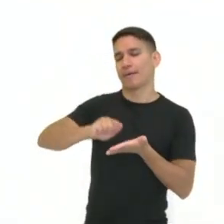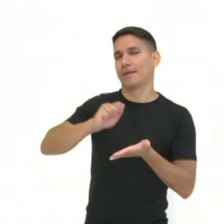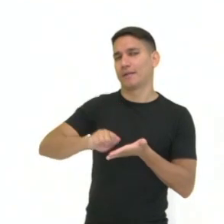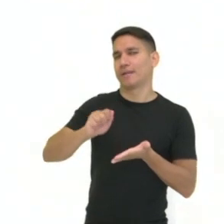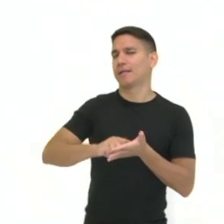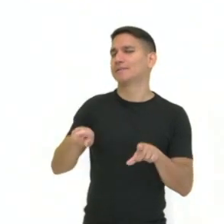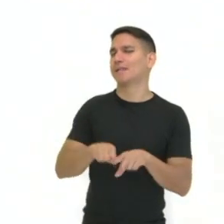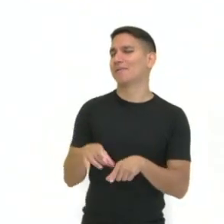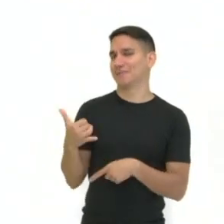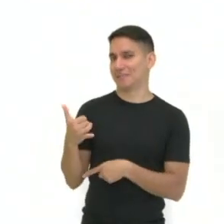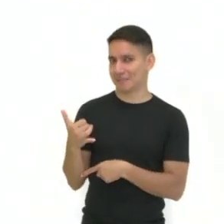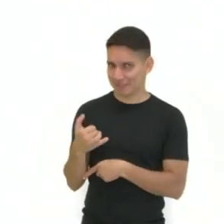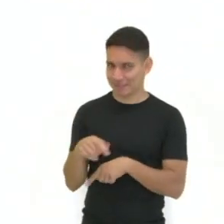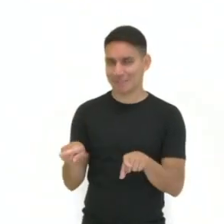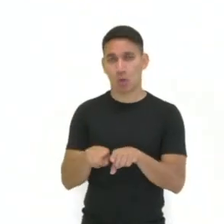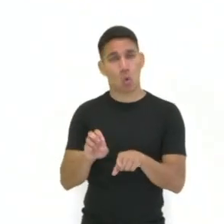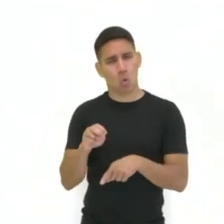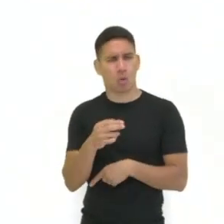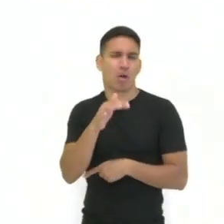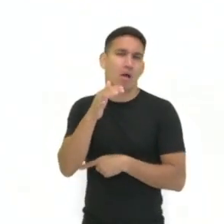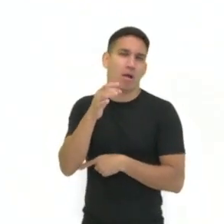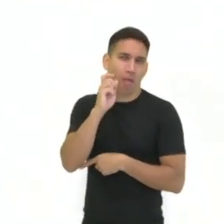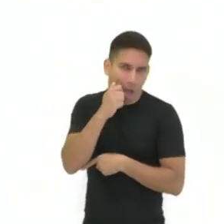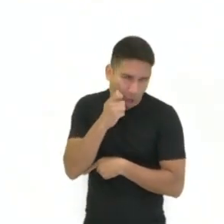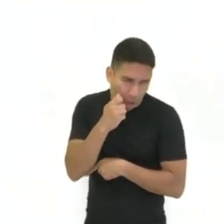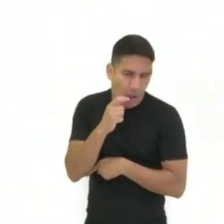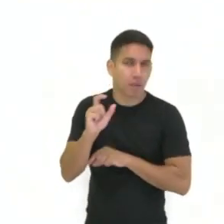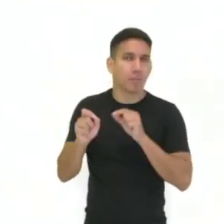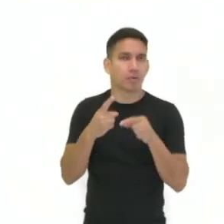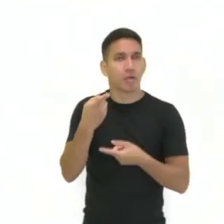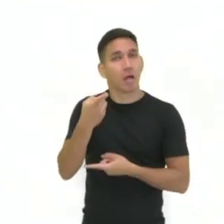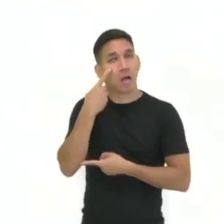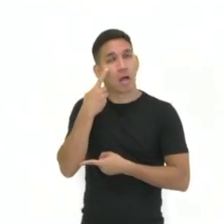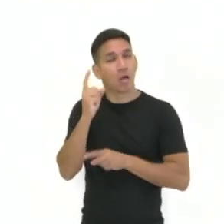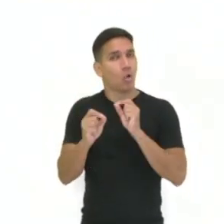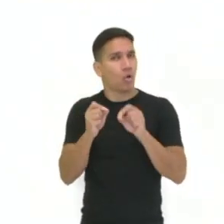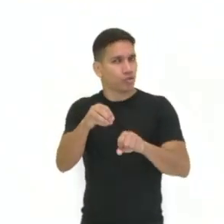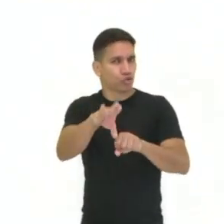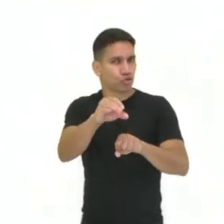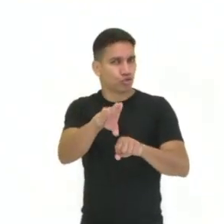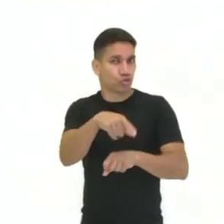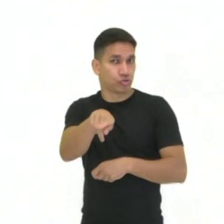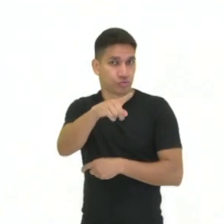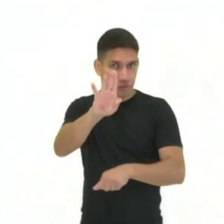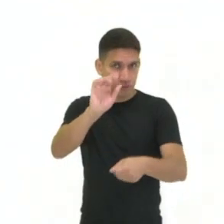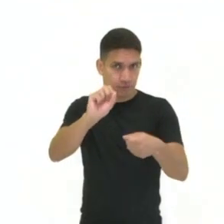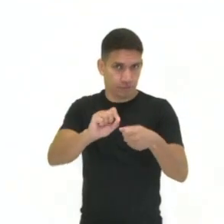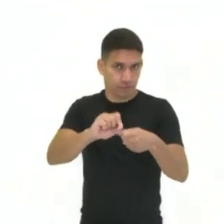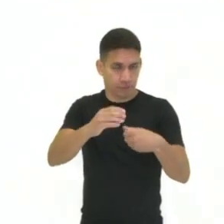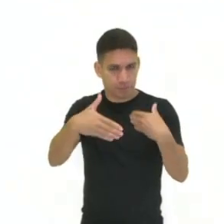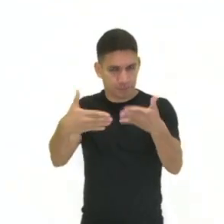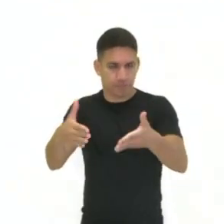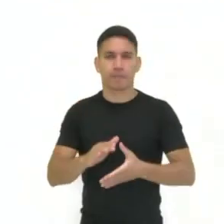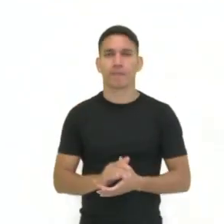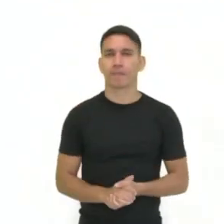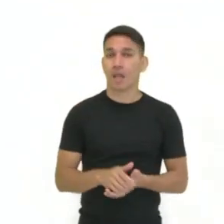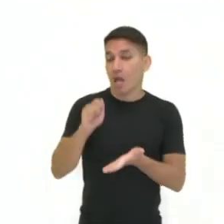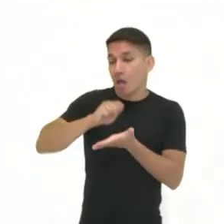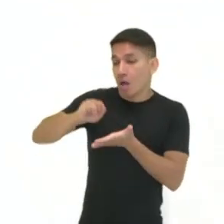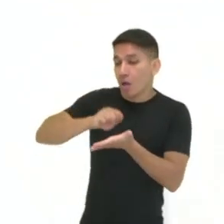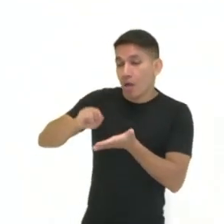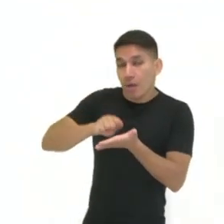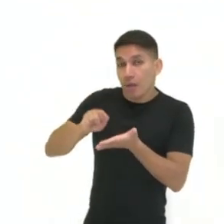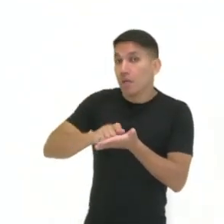uma caneta e o lápis. Veja o procedimento, eu vou dar algumas sugestões para vocês. Anotar no